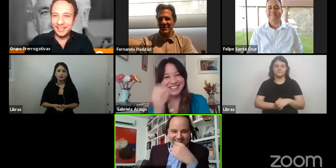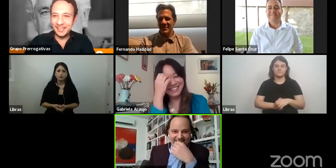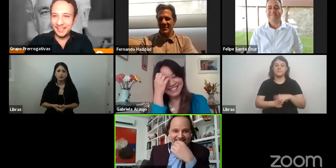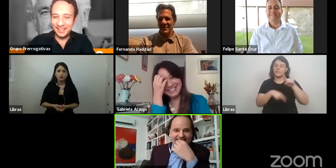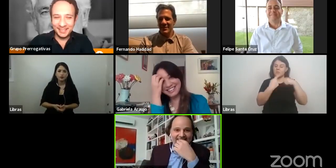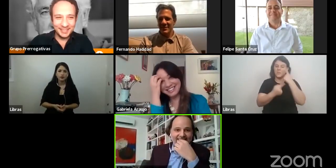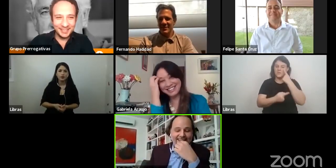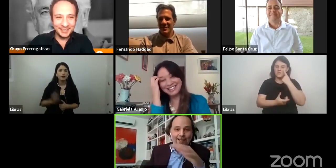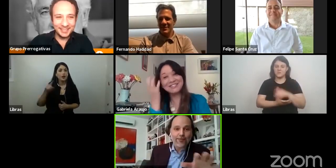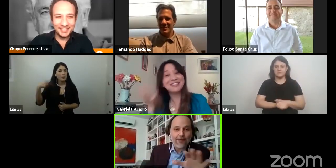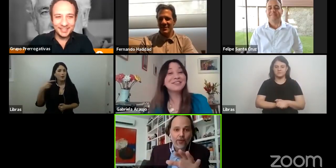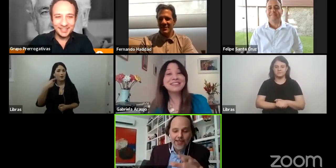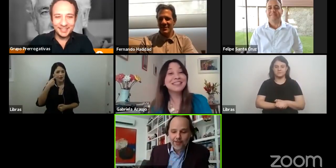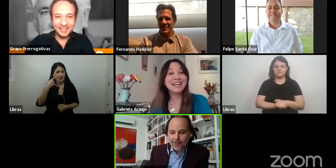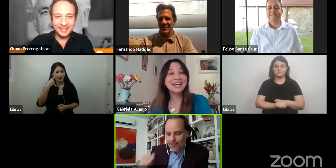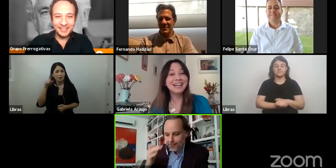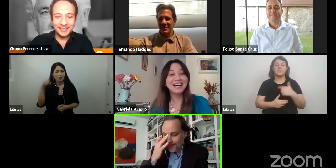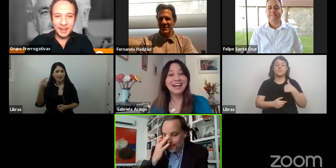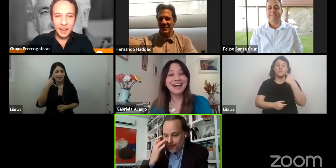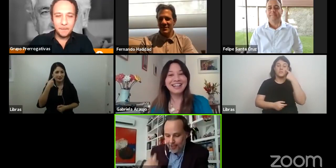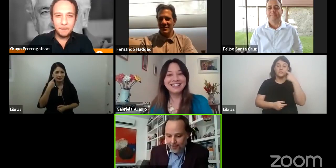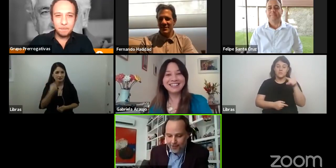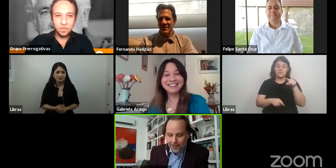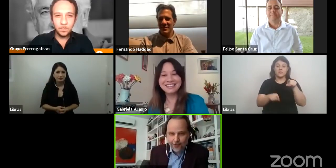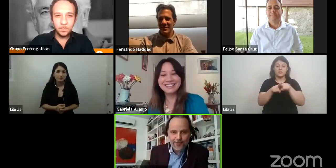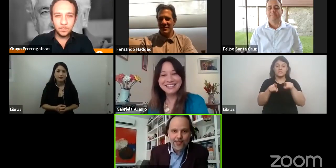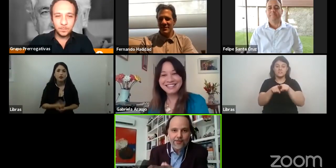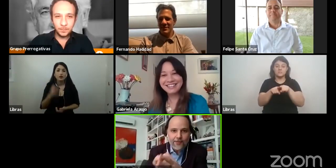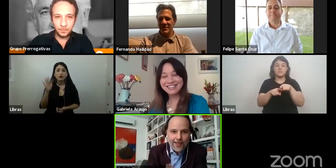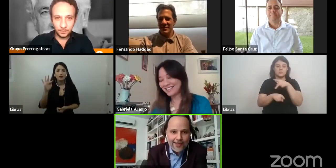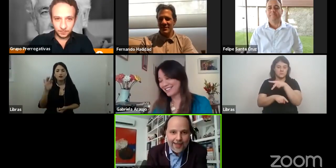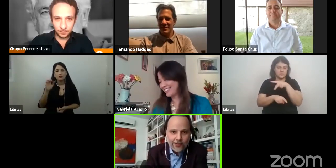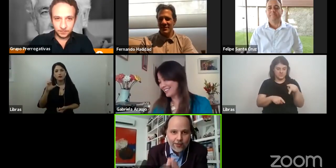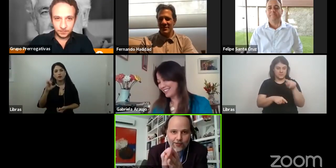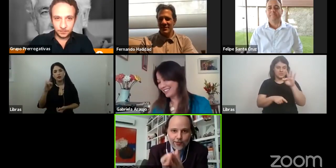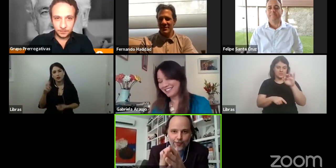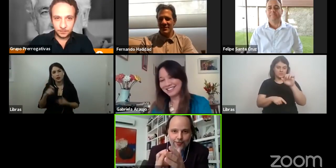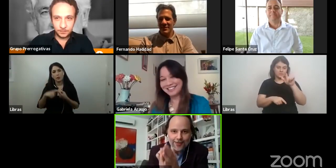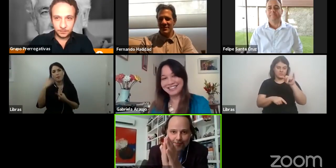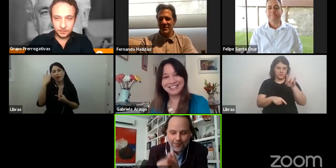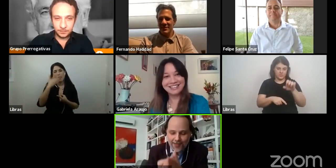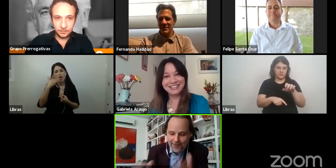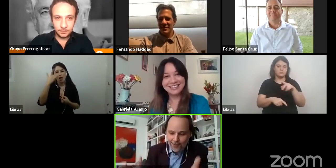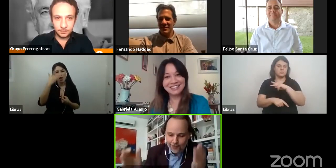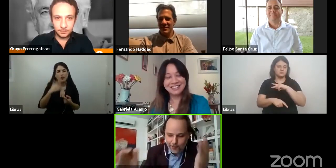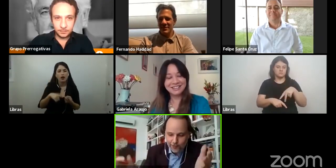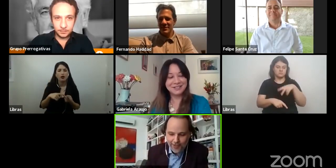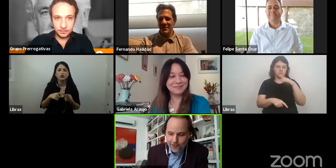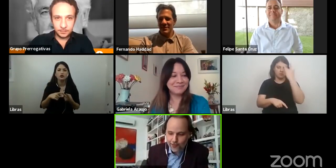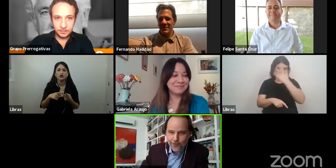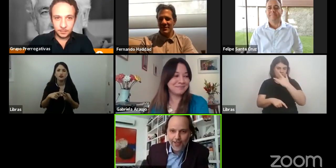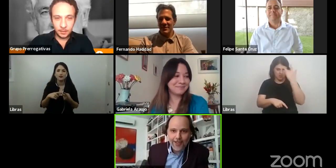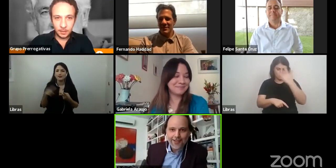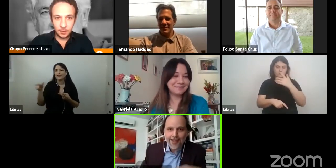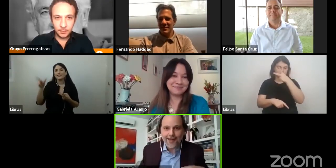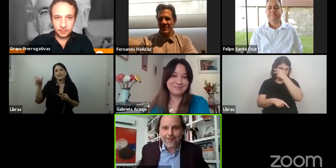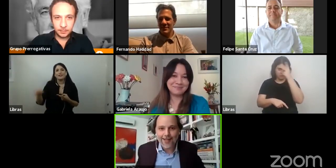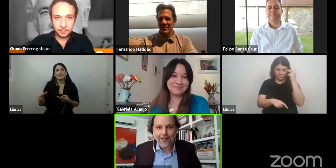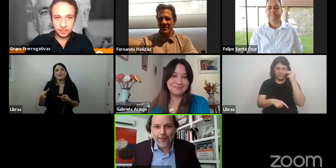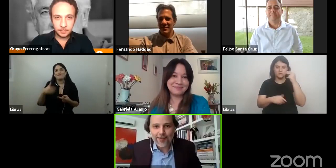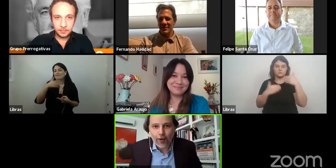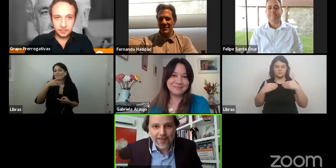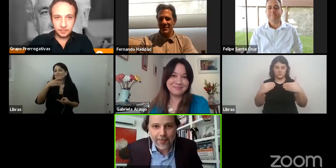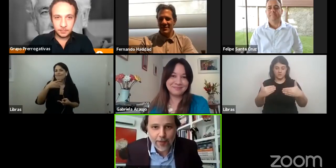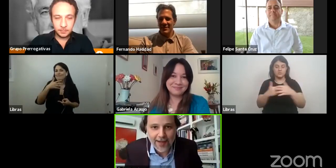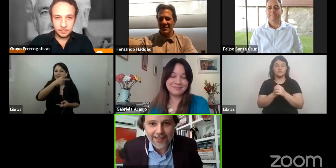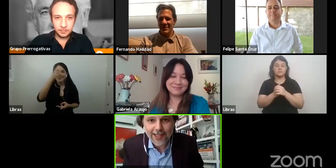Depois a gente vê. E eu estava olhando aqui, presidente Felipe, querido presidente Haddad, nosso prefeito, nosso ministro, que é, na